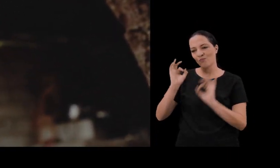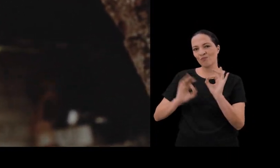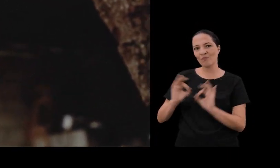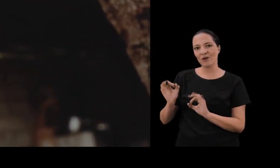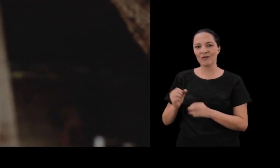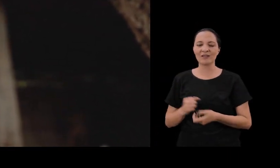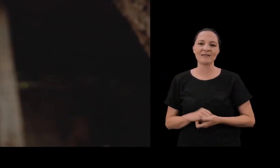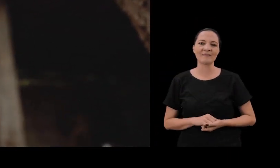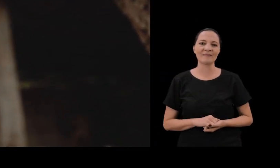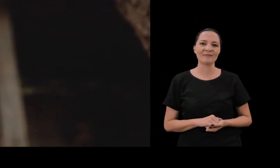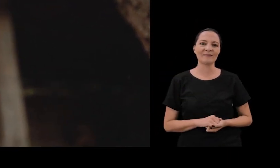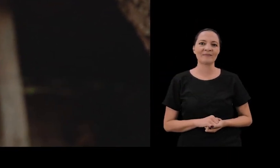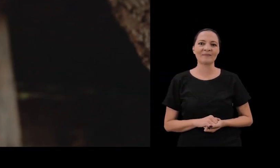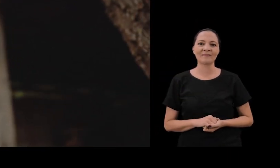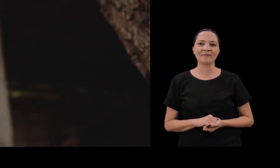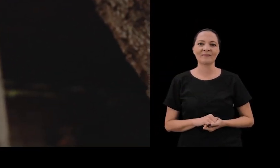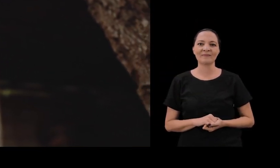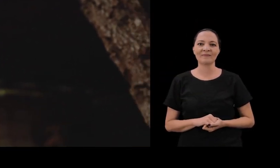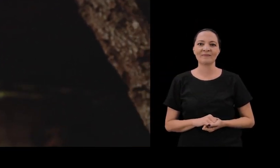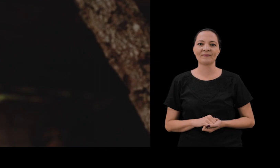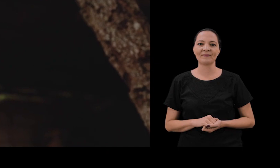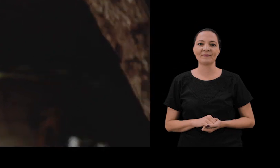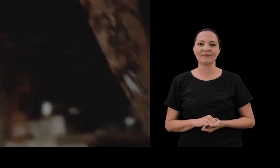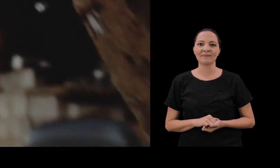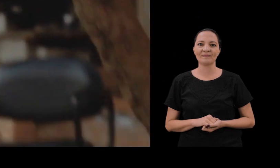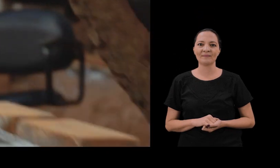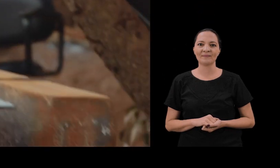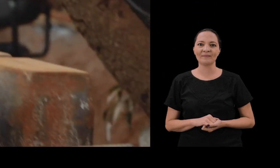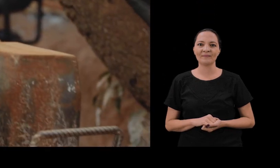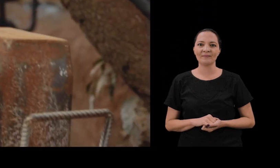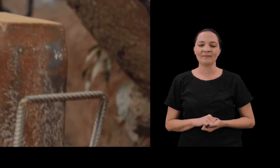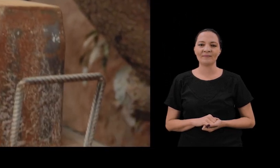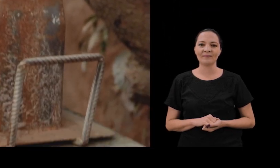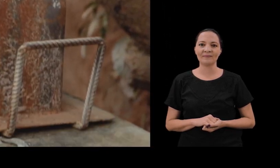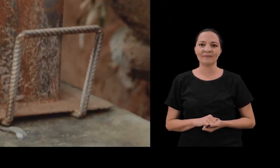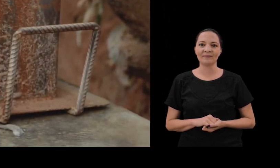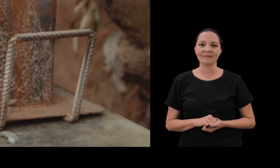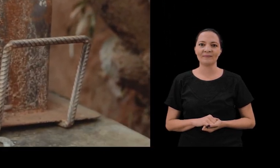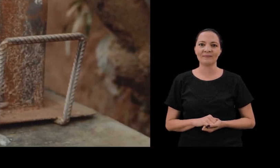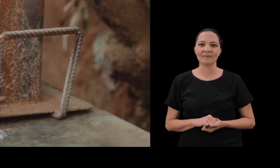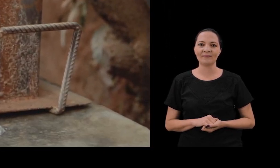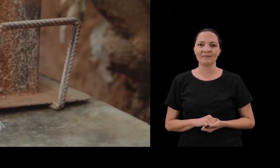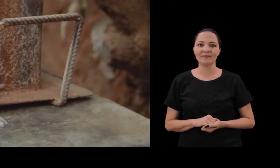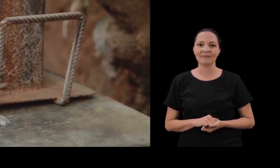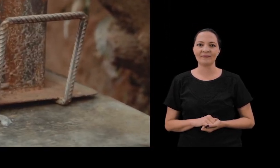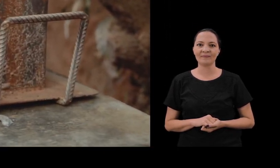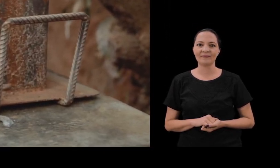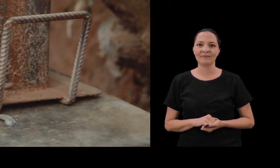bloco. Essa aqui. Faço muito. Sim.